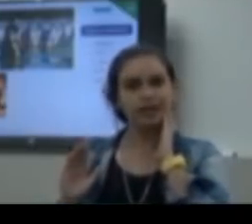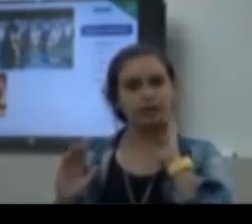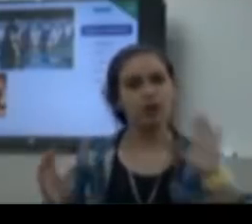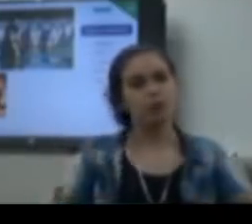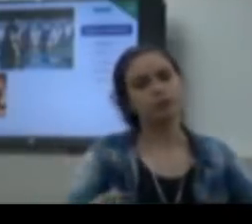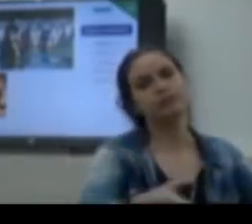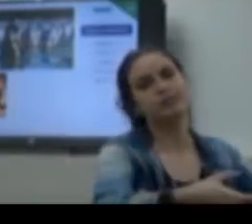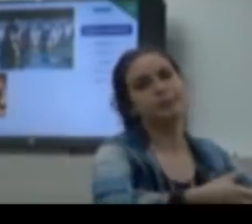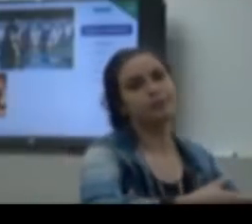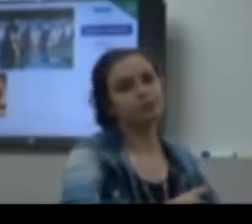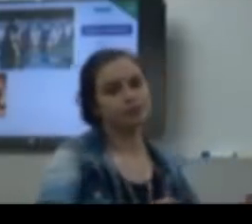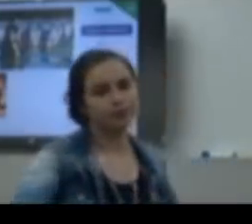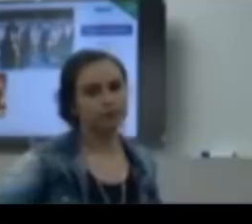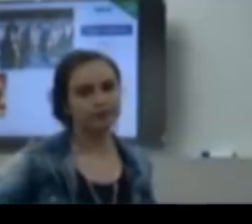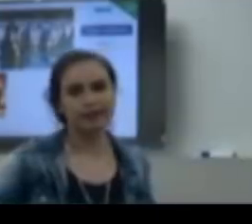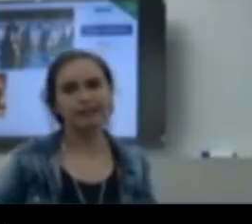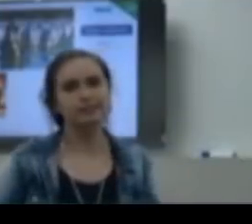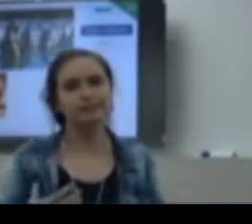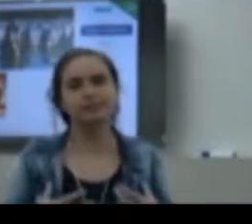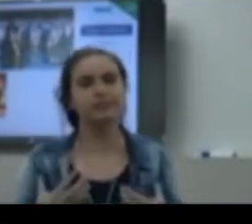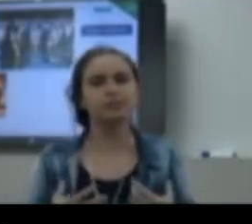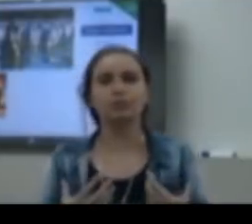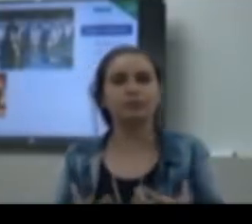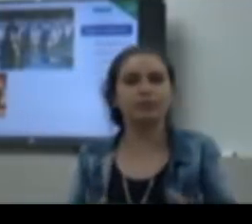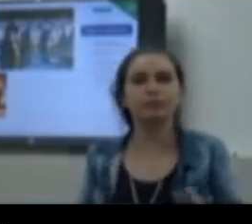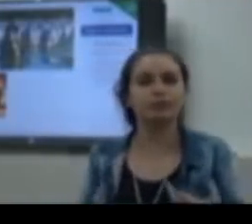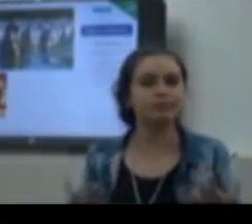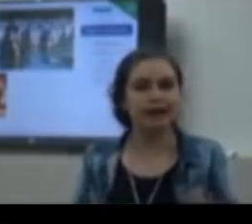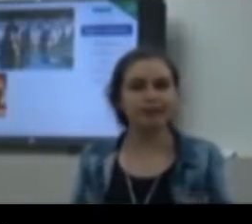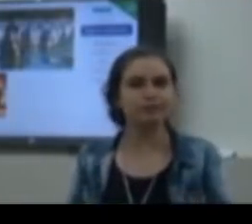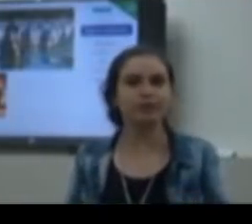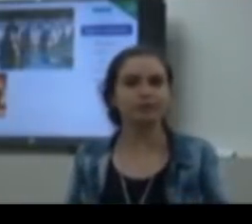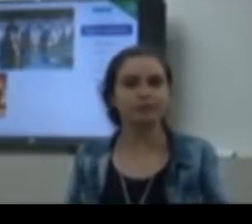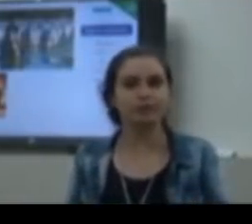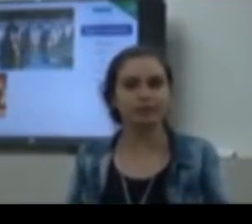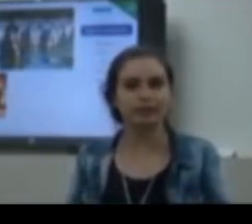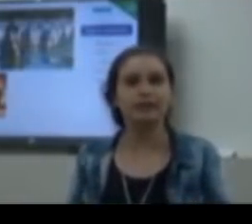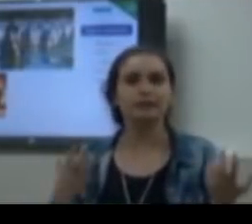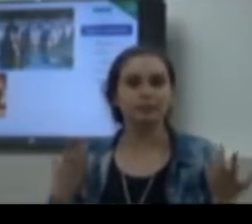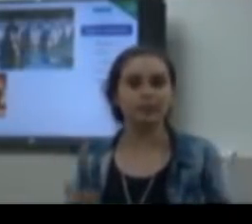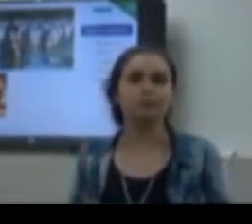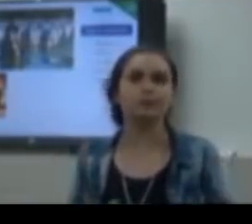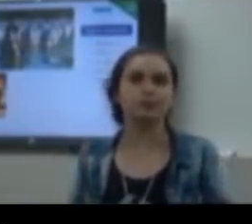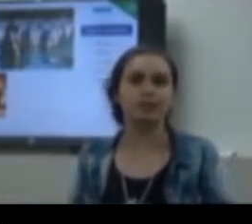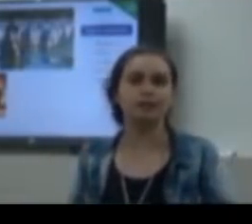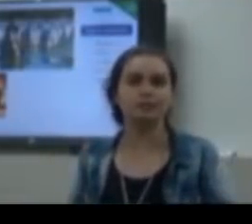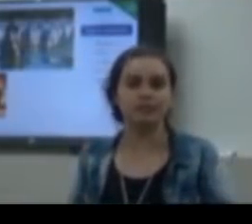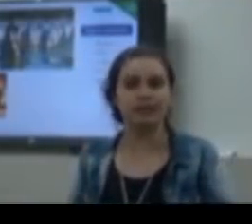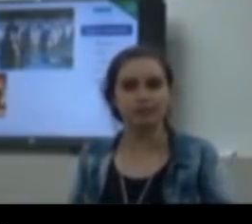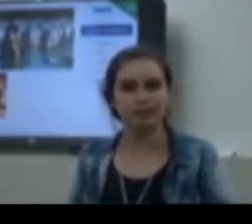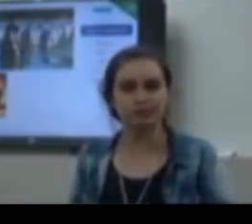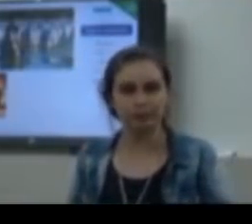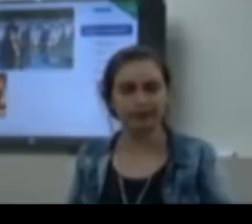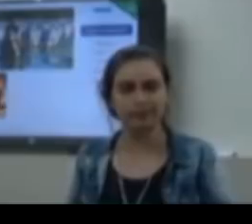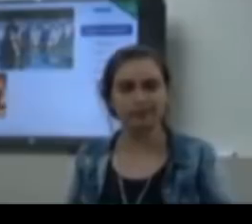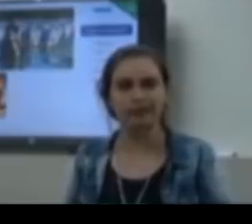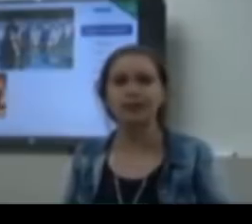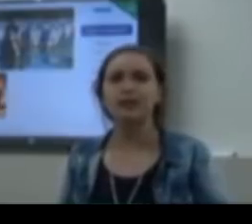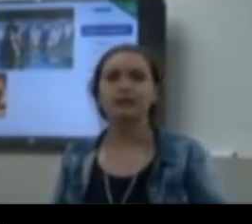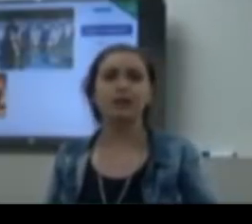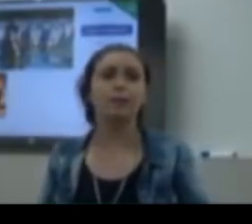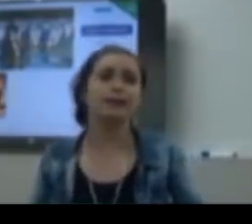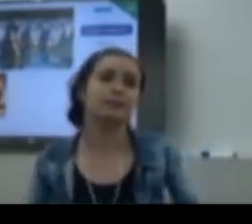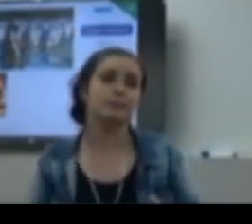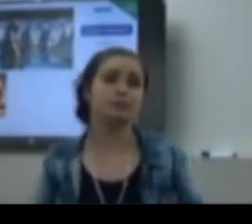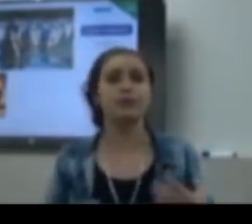entra o oxigênio. Quando você puxa o peixe para trás, você está fazendo um movimento contrário, que é o natural para ele. Então, pode prejudicar, inclusive, a respiração do peixe,